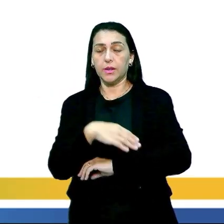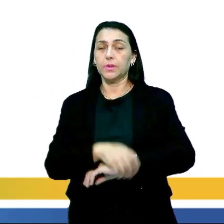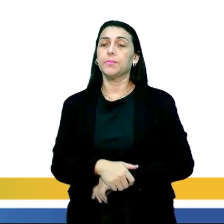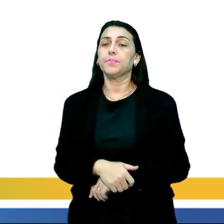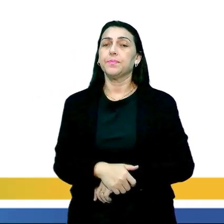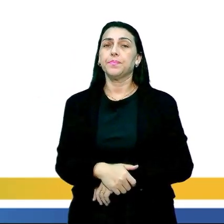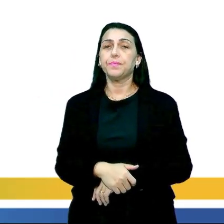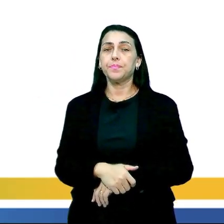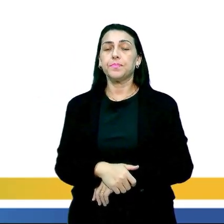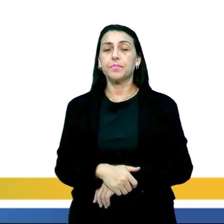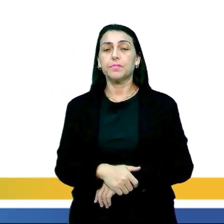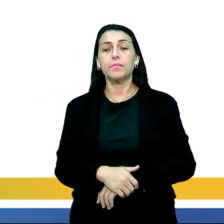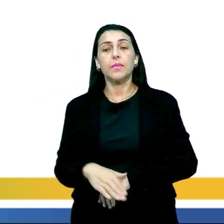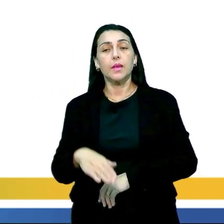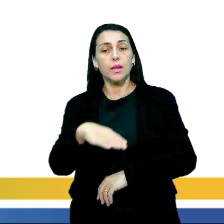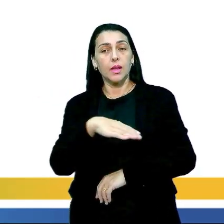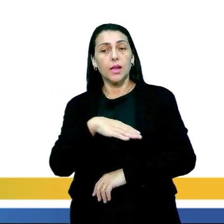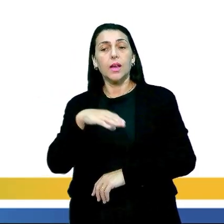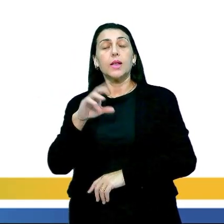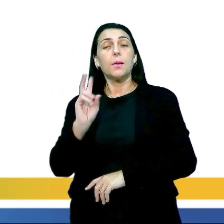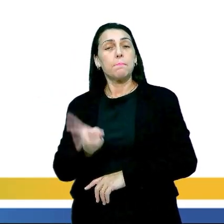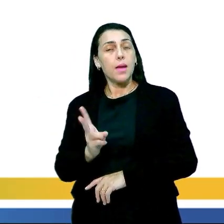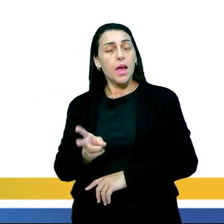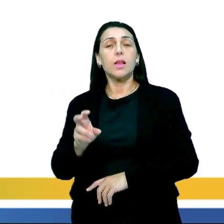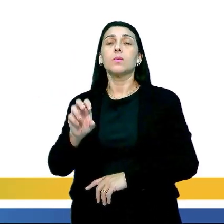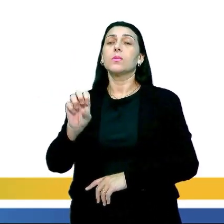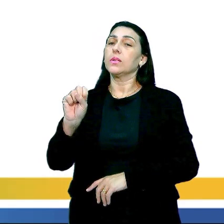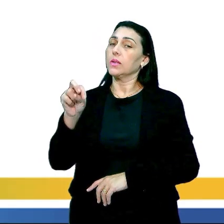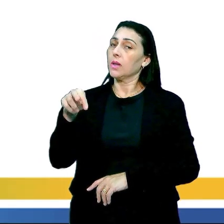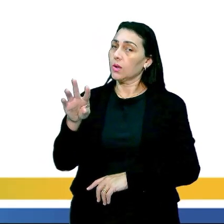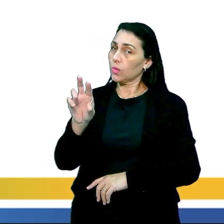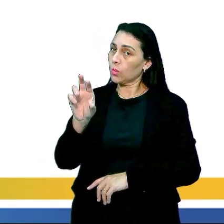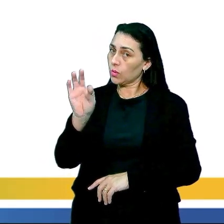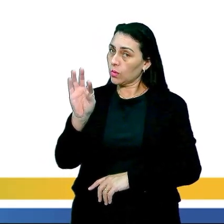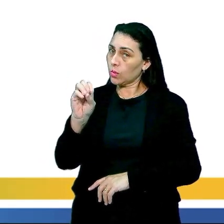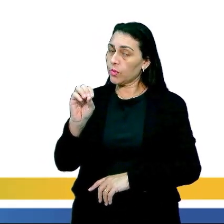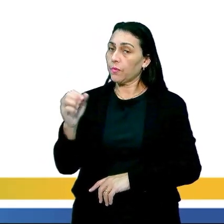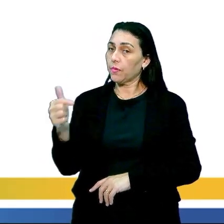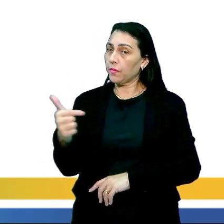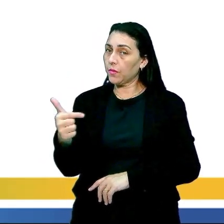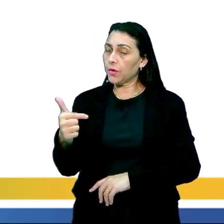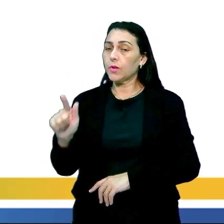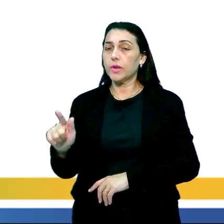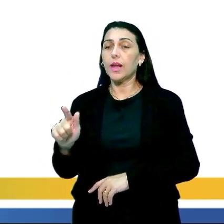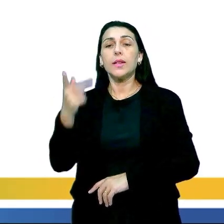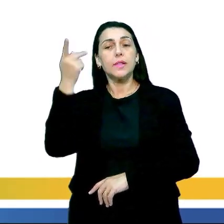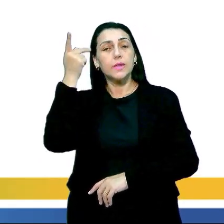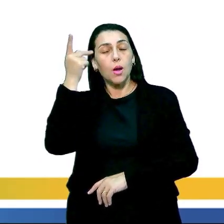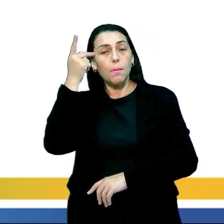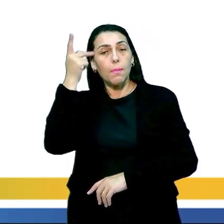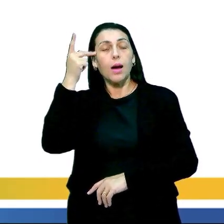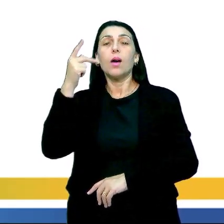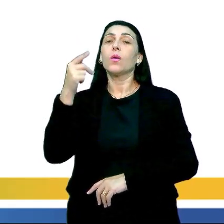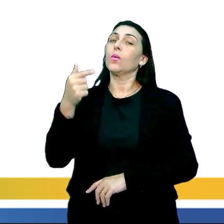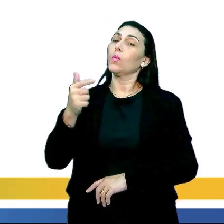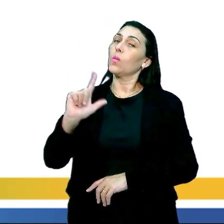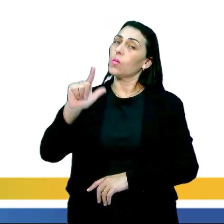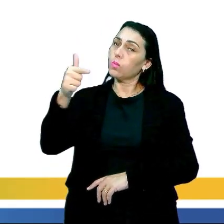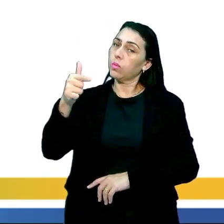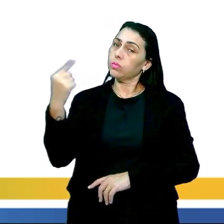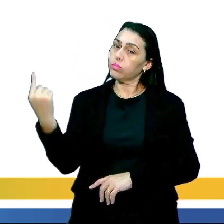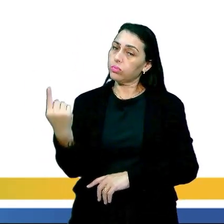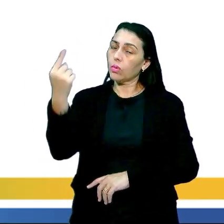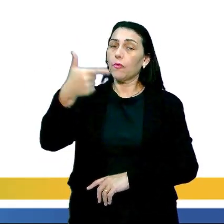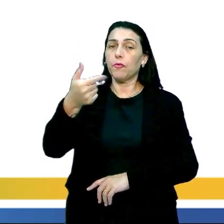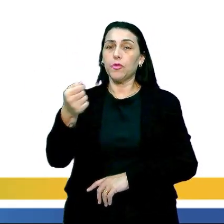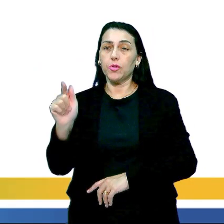tá? Cidade de Santos em um mesmo dia, 22 graus. Cidade de São Paulo em um mesmo dia, com outra altitude,